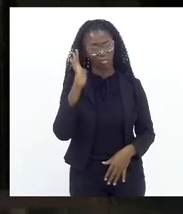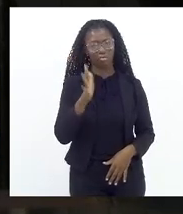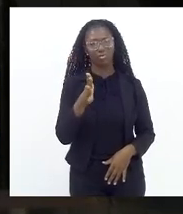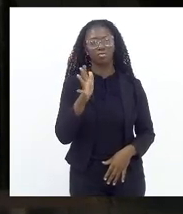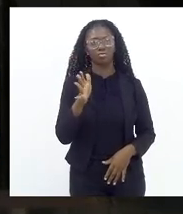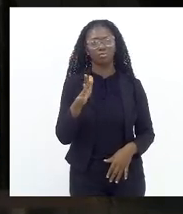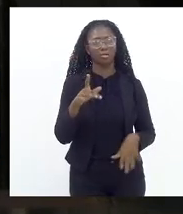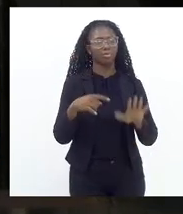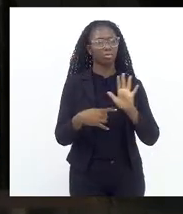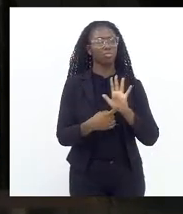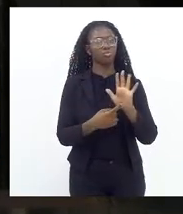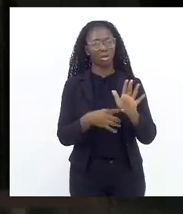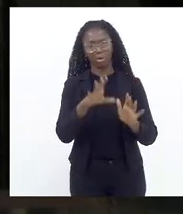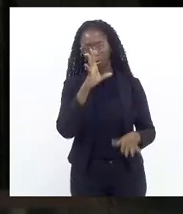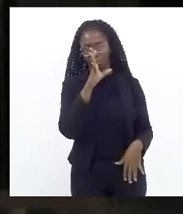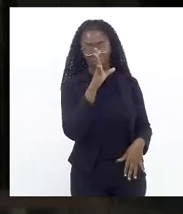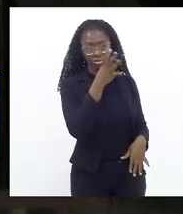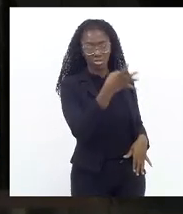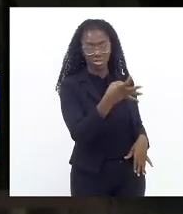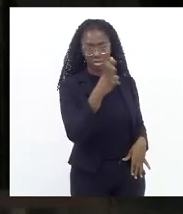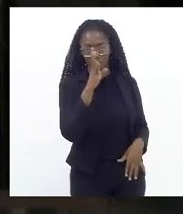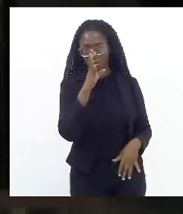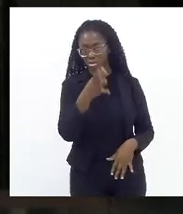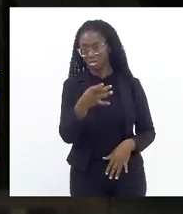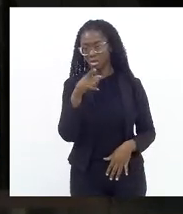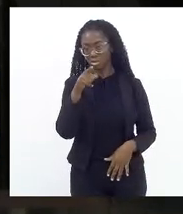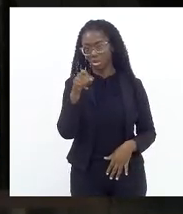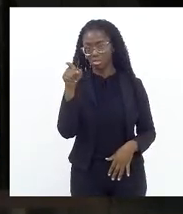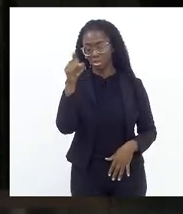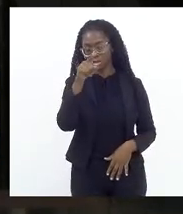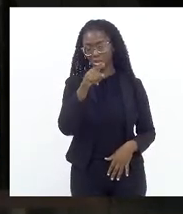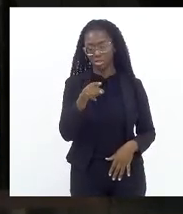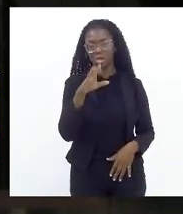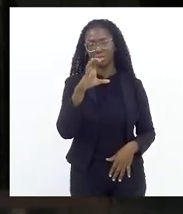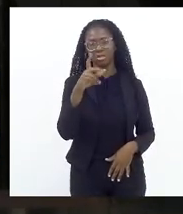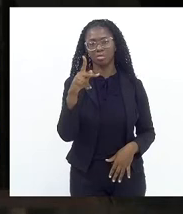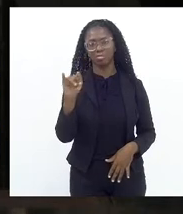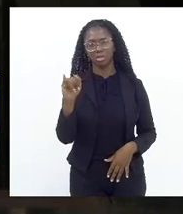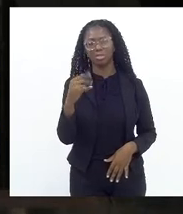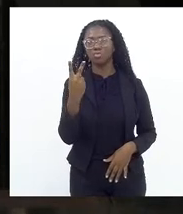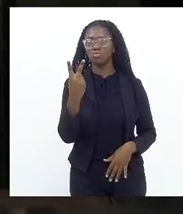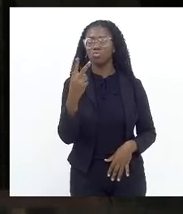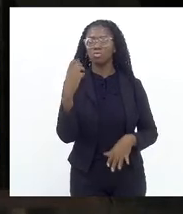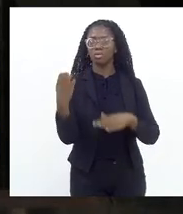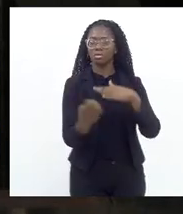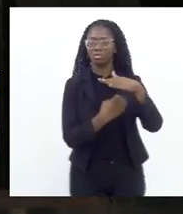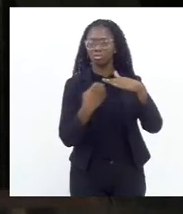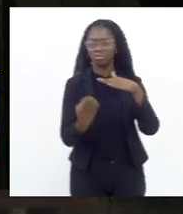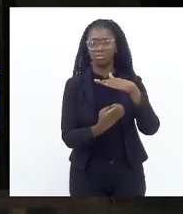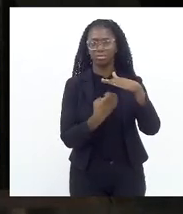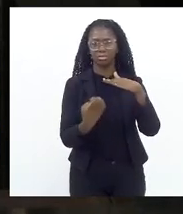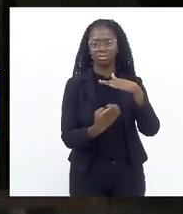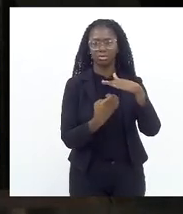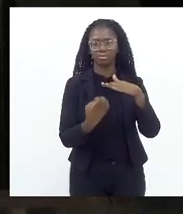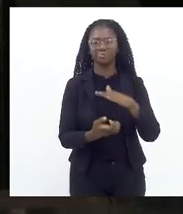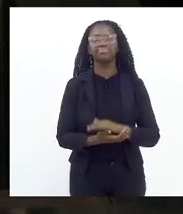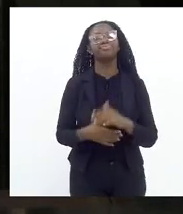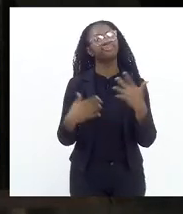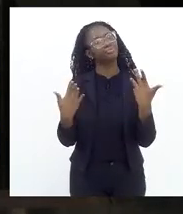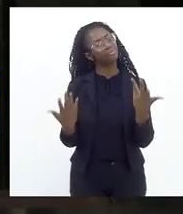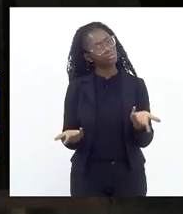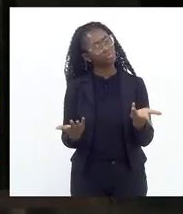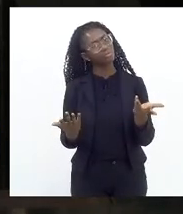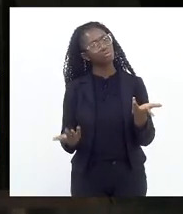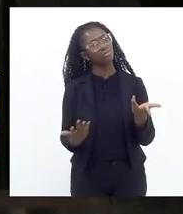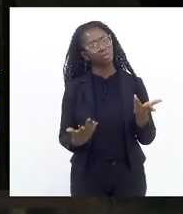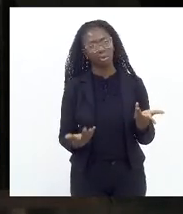indiciadas, apontadas com o dedo, portanto, pela CPI, e duas empresas, né? Portanto, salvo